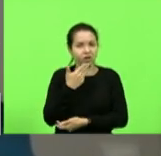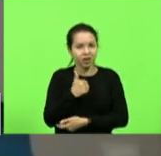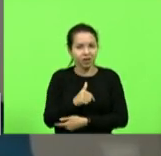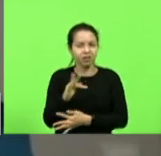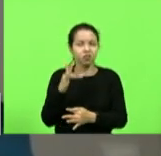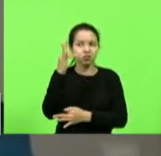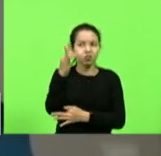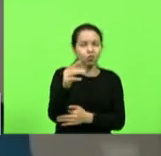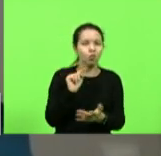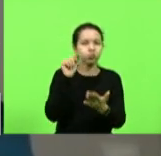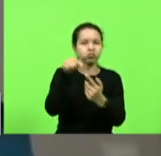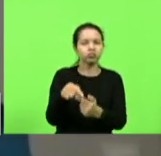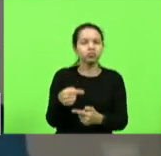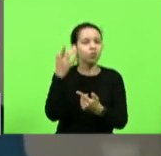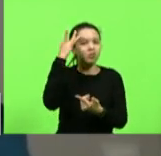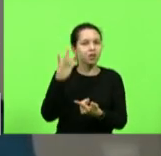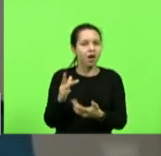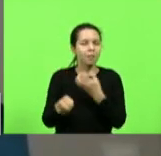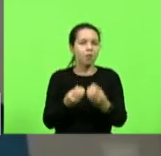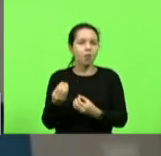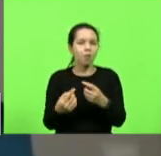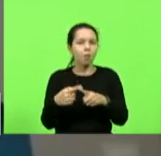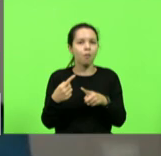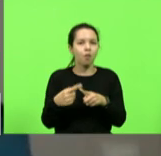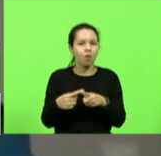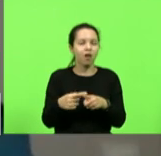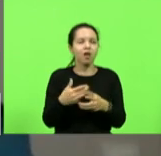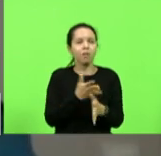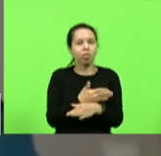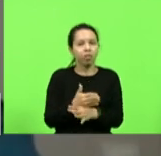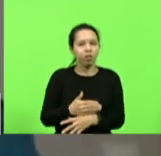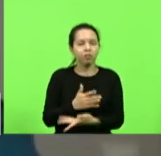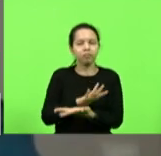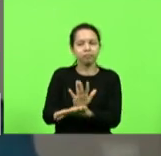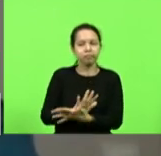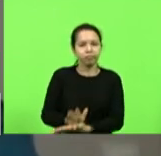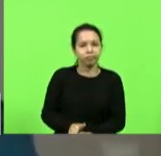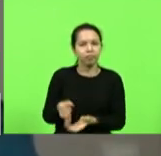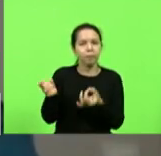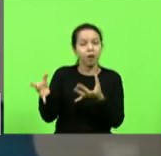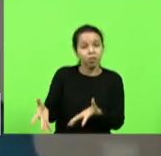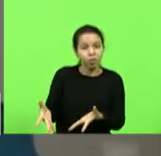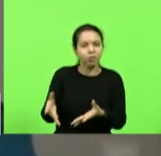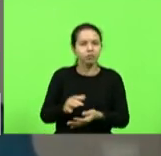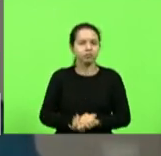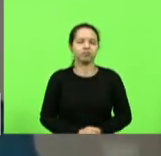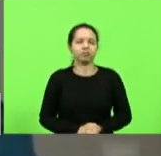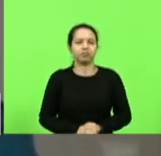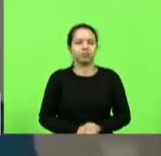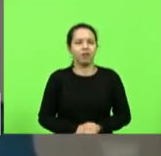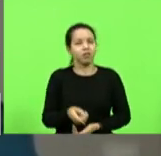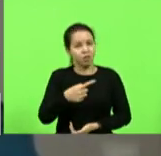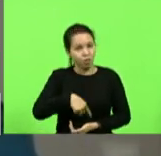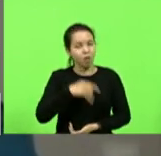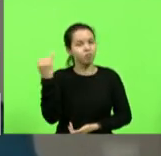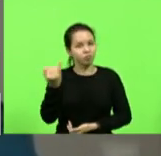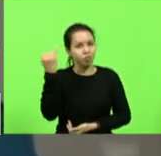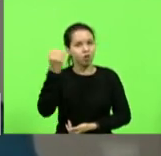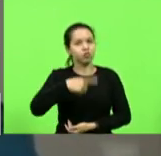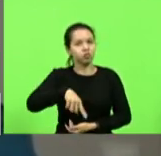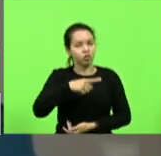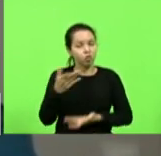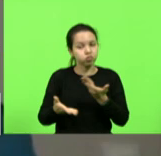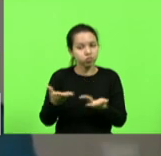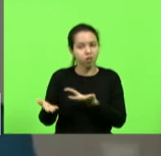marcado por trajetórias de insucesso, negligência e abandono. Logo, né, é fundamental a gente tratar crianças e adolescentes